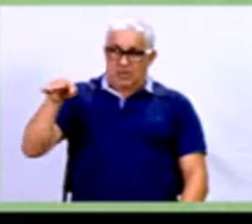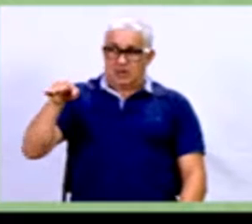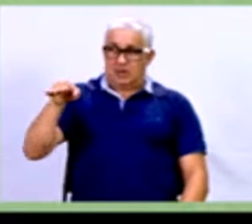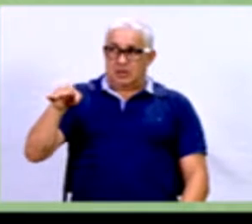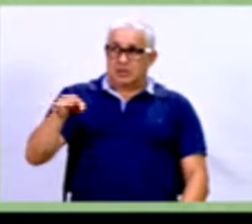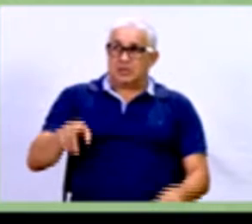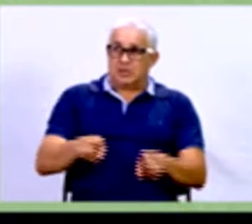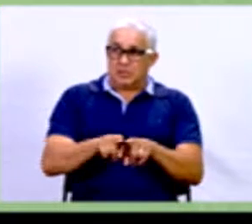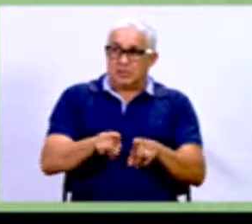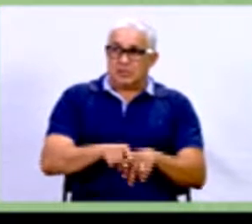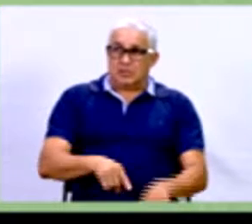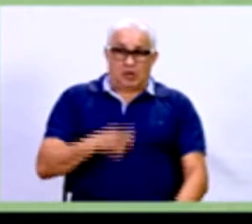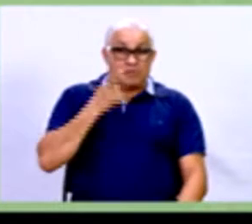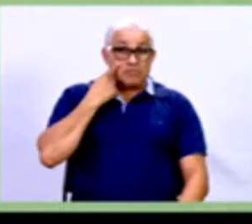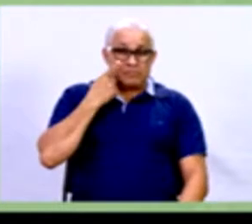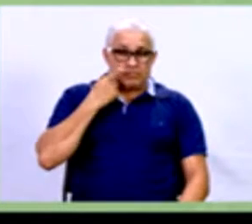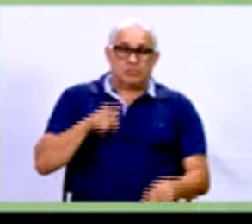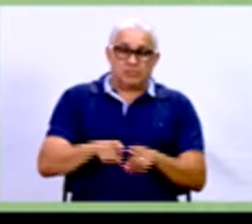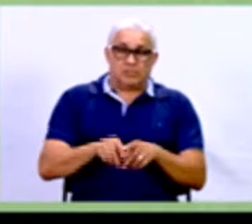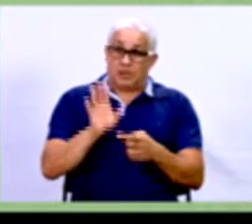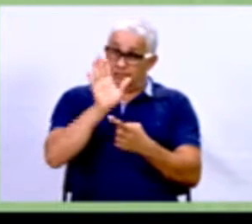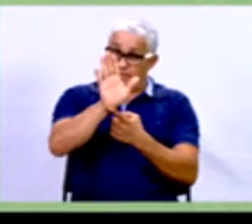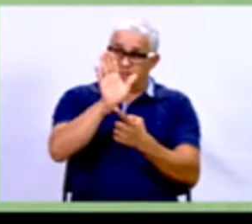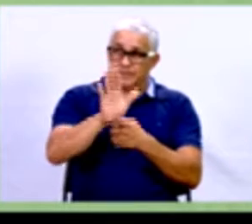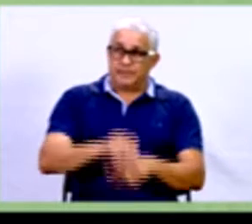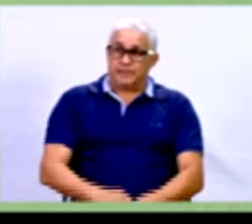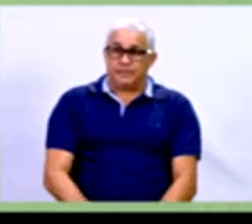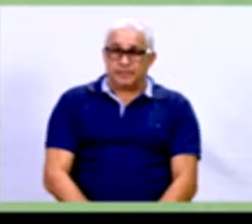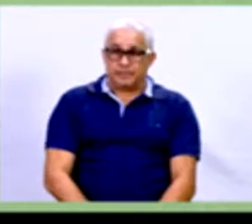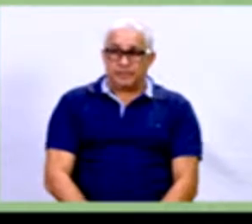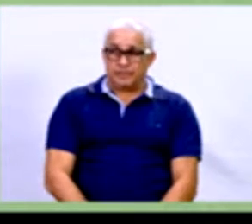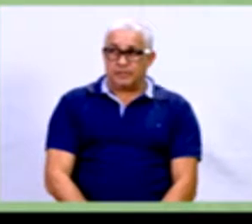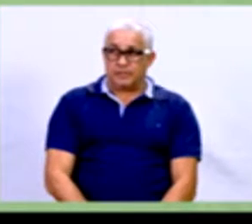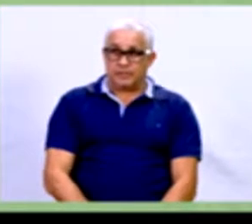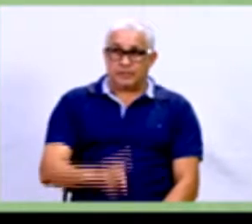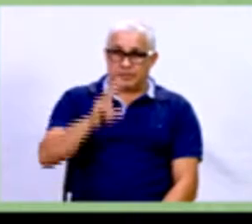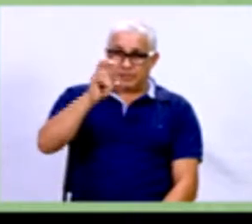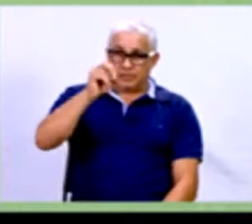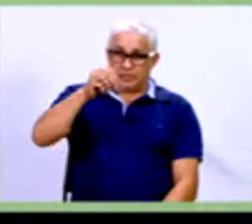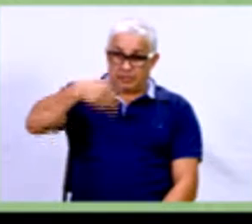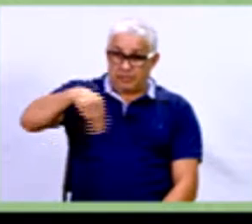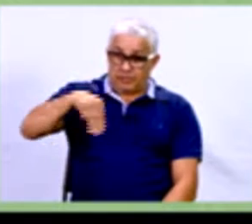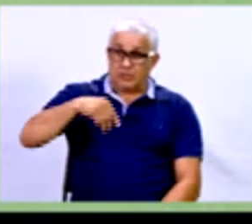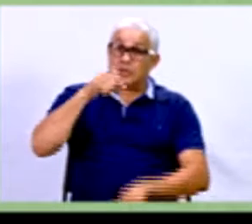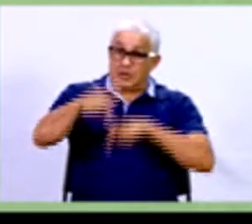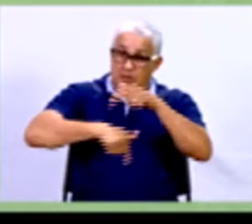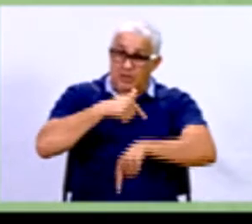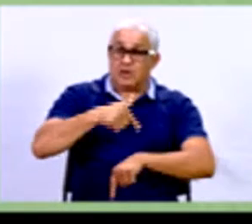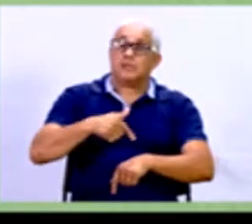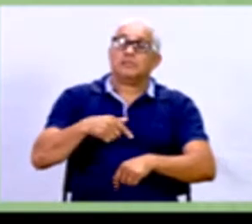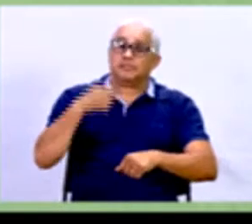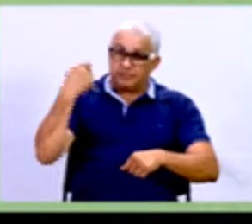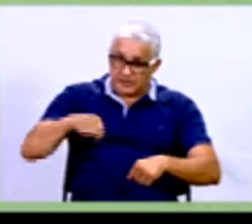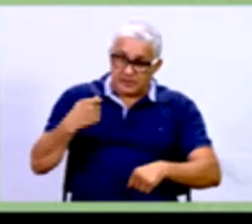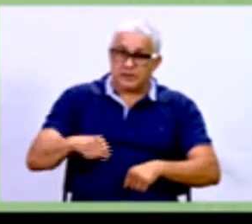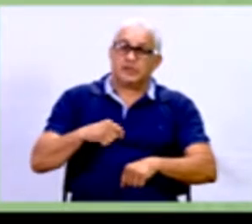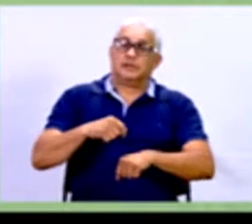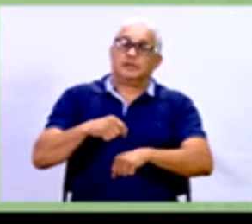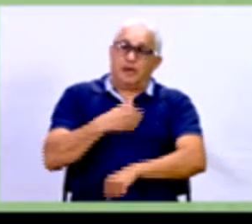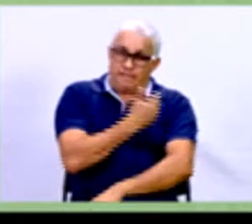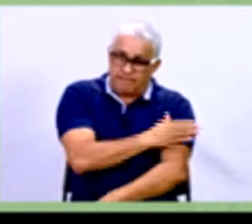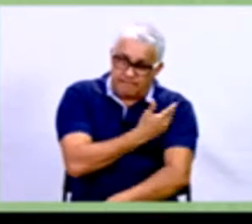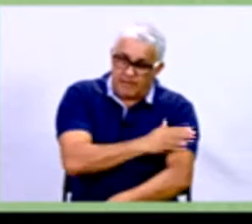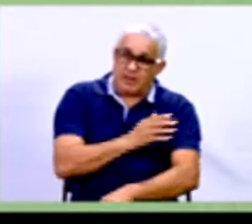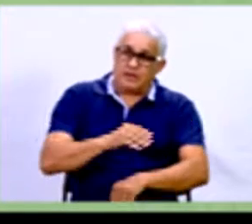Outro exercício. Olha só, nós até trazemos aqui para vocês, a cada 50 minutos trabalhados, faça alguns exercícios. Então, alguns profissionais